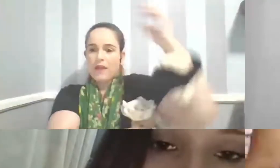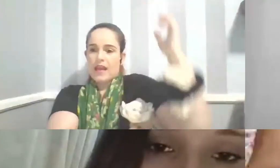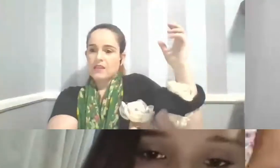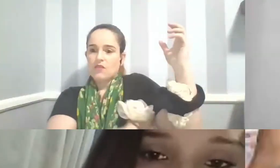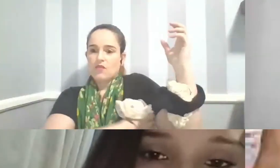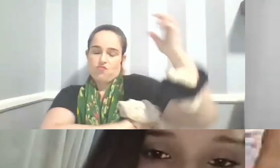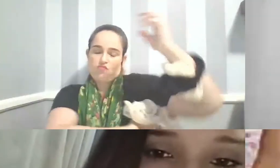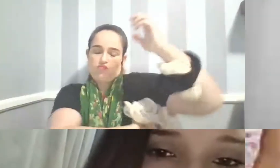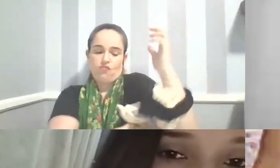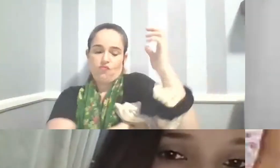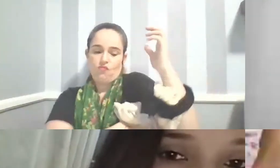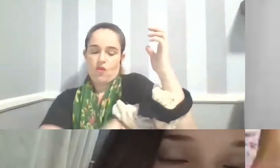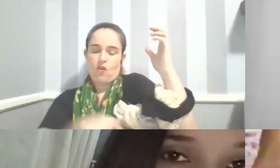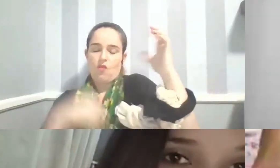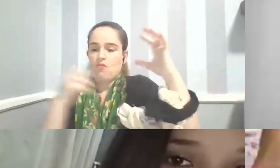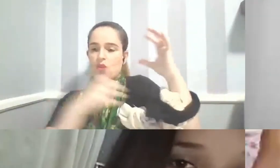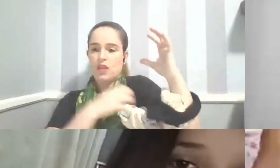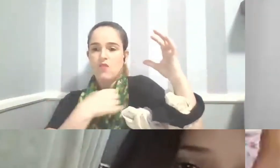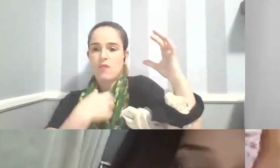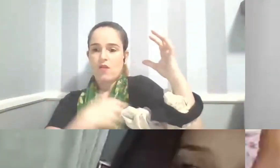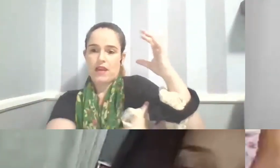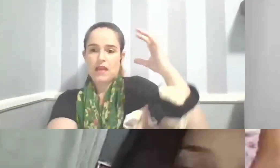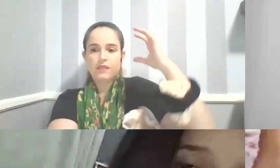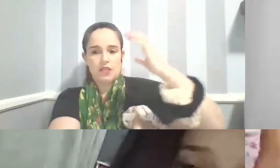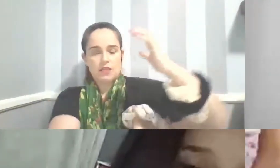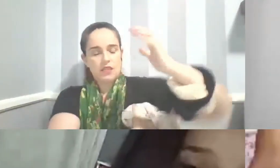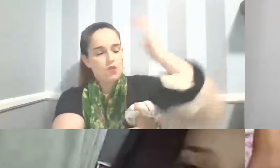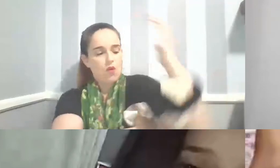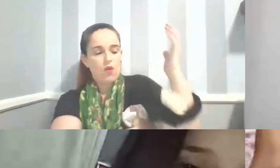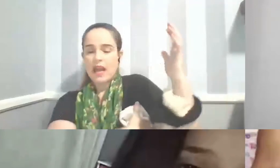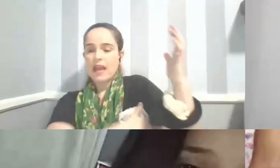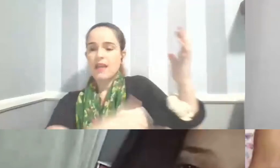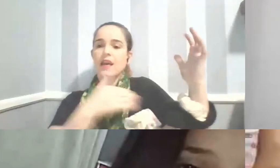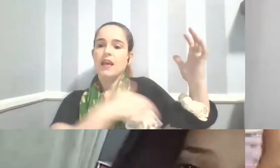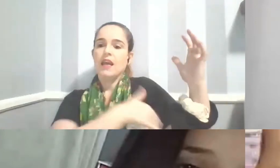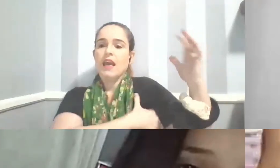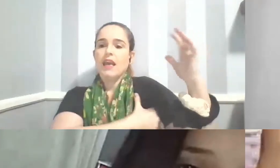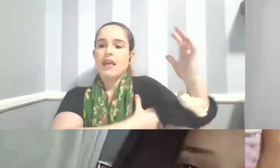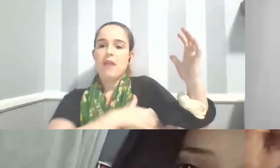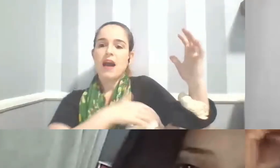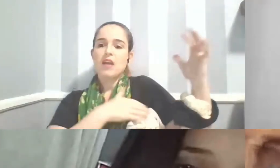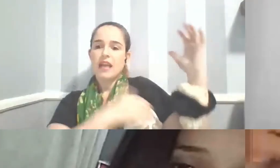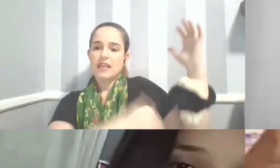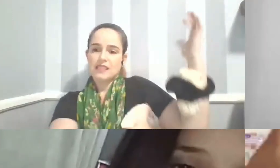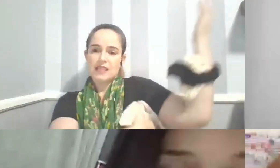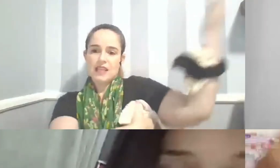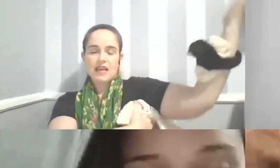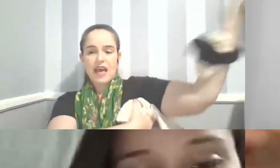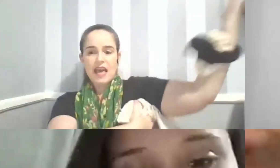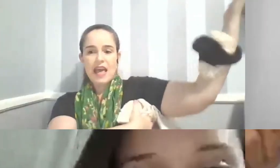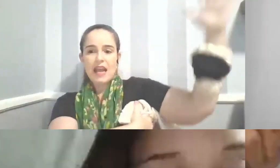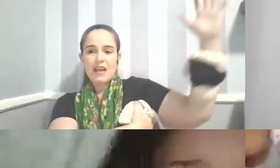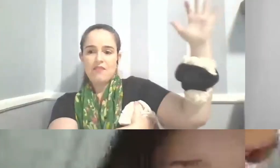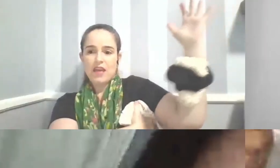uma compressa, um bolinho, uma compressa de tecido, coloquei embaixo da